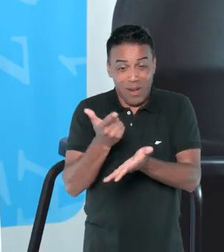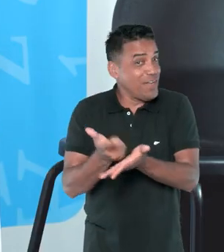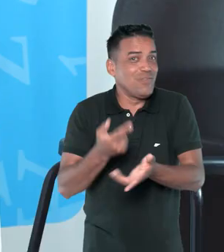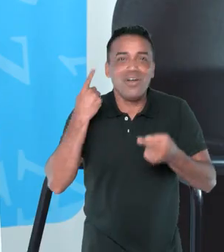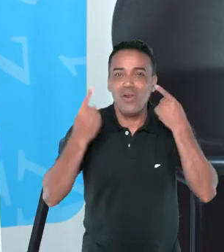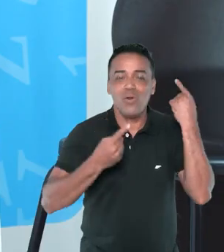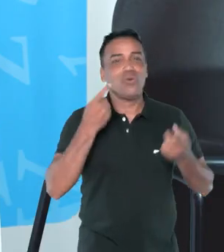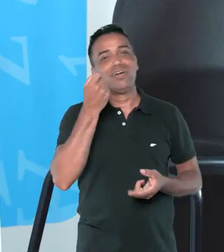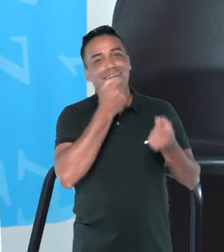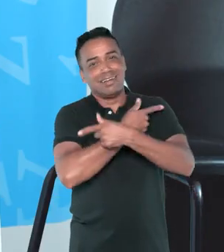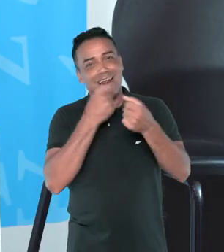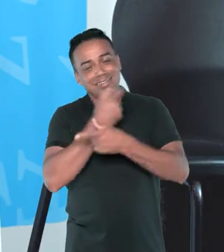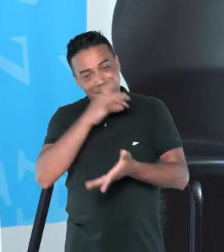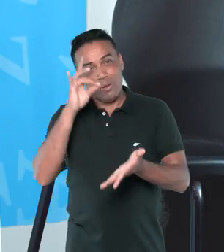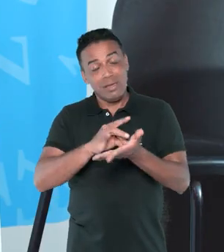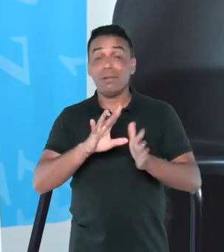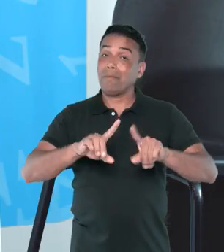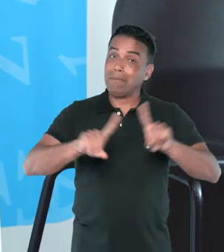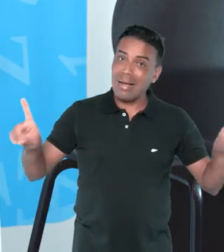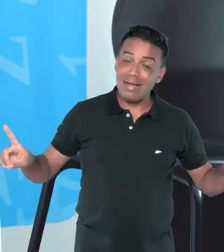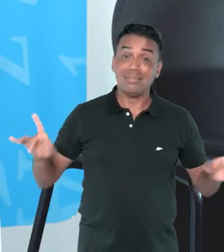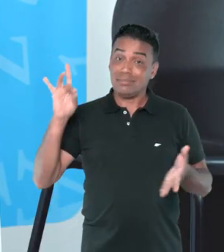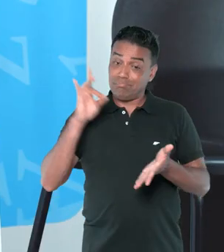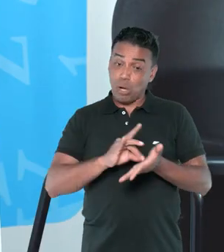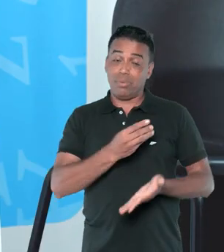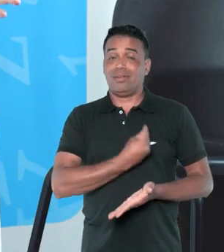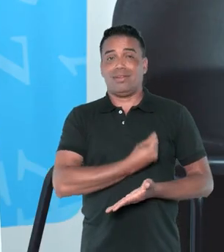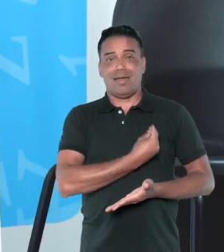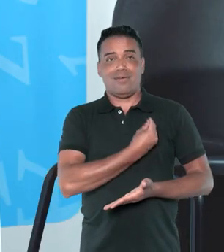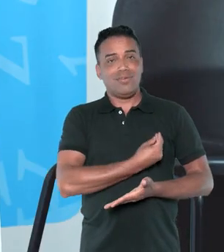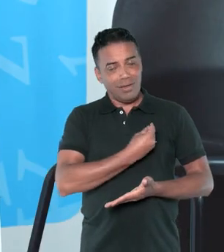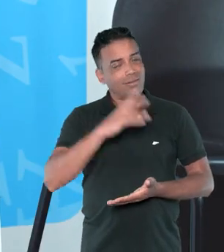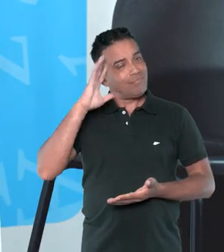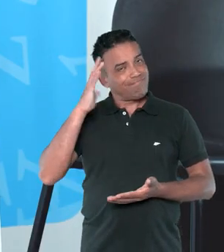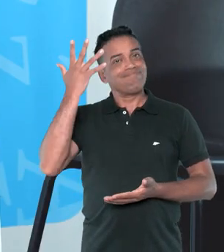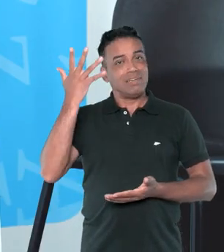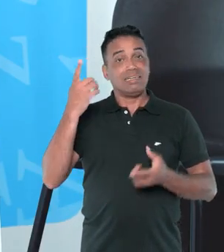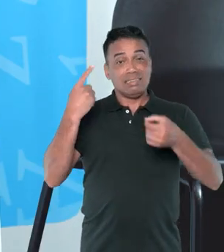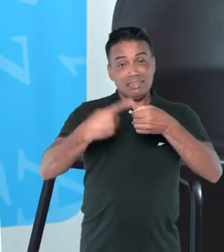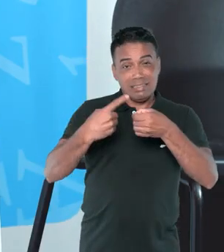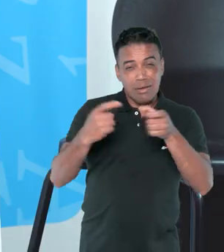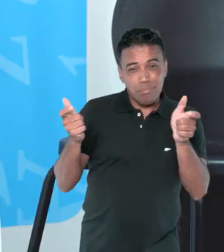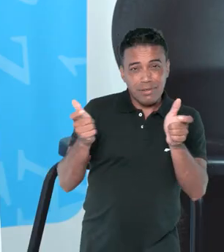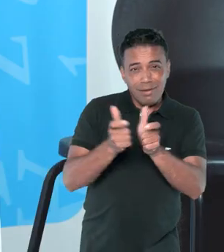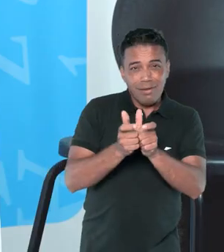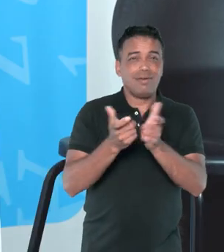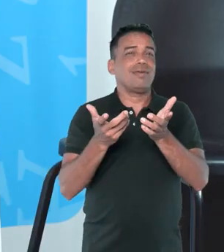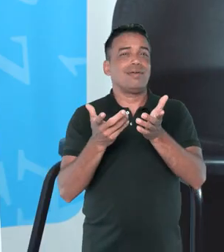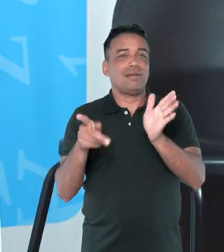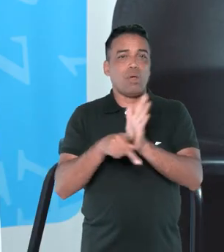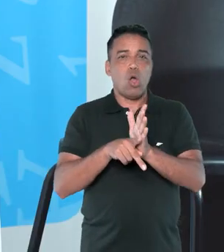loucura, e é um livro engraçado, realmente, mas tem muita coisa sobre a realidade das cidades pequenas, das